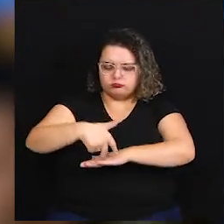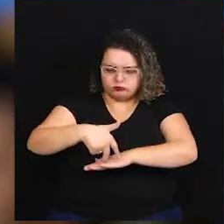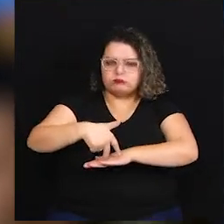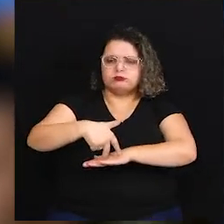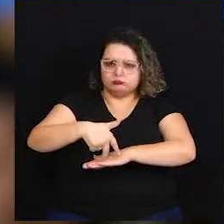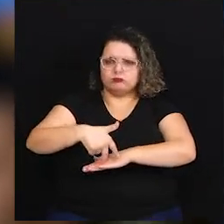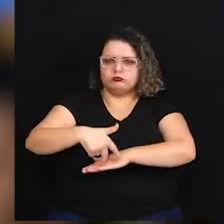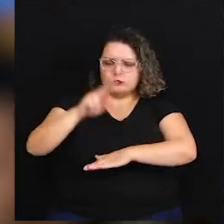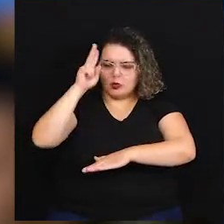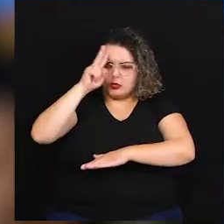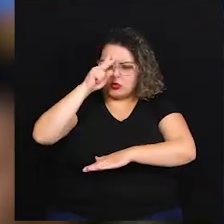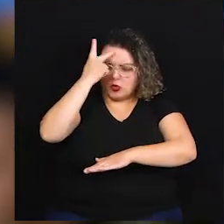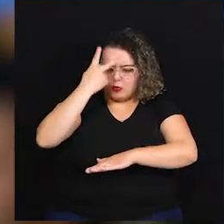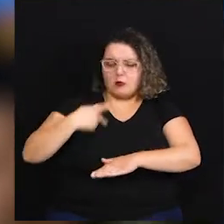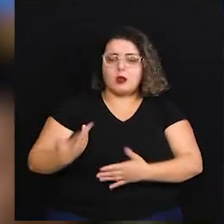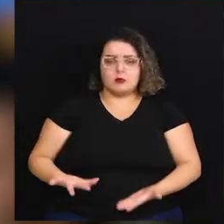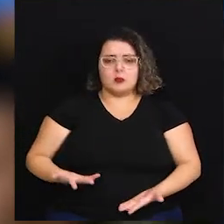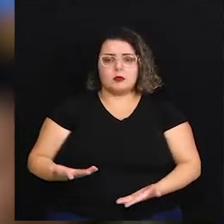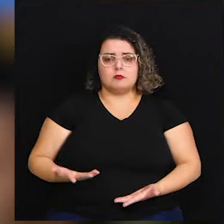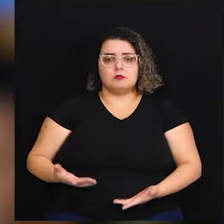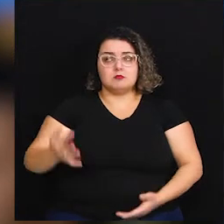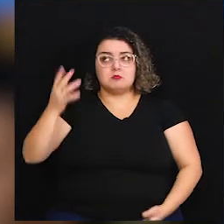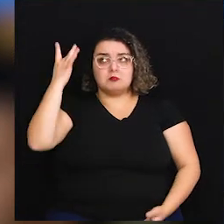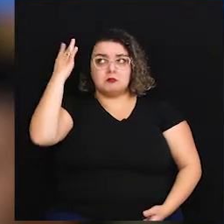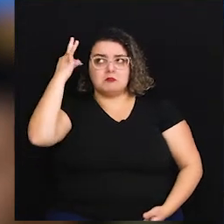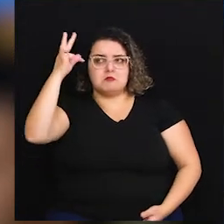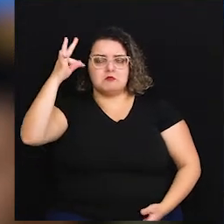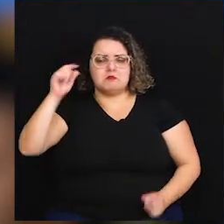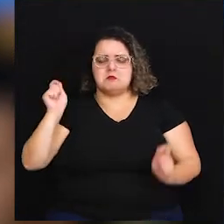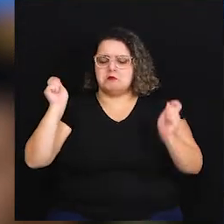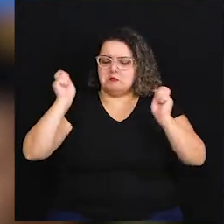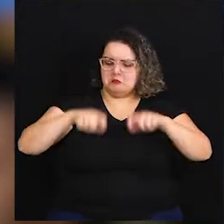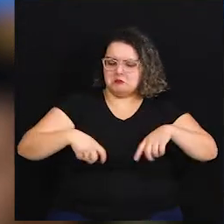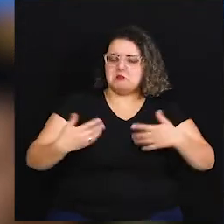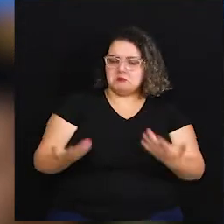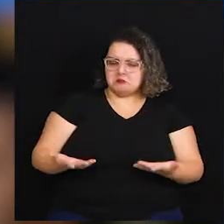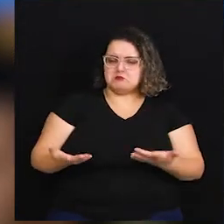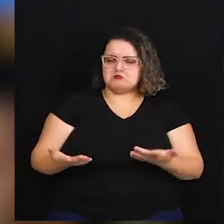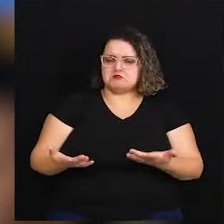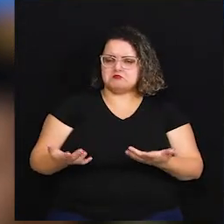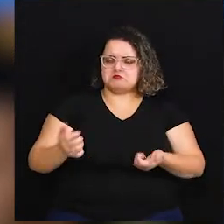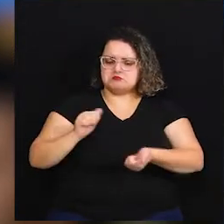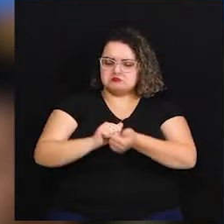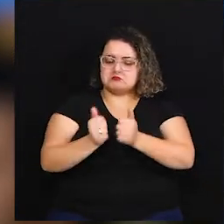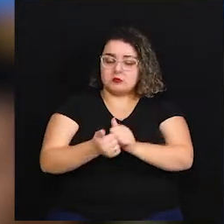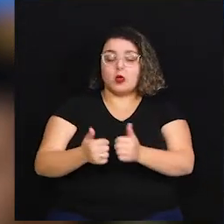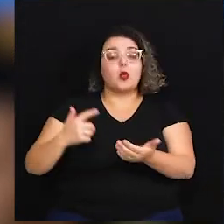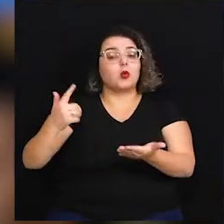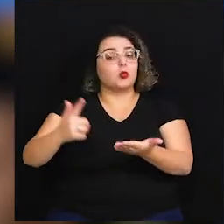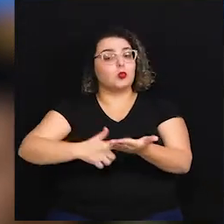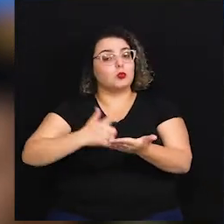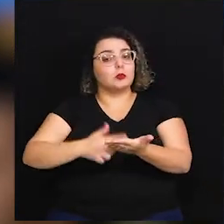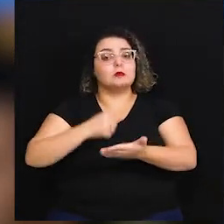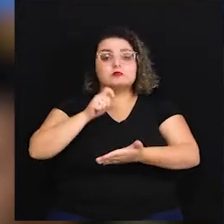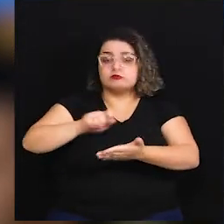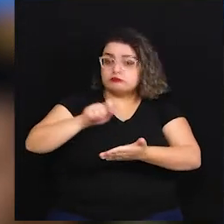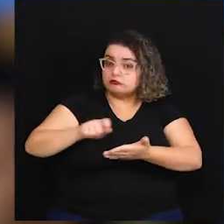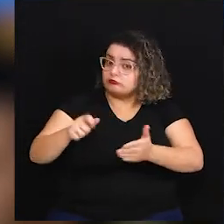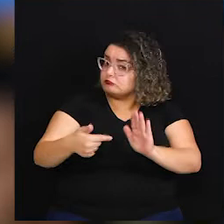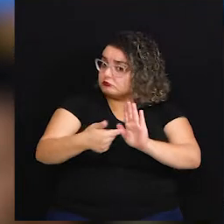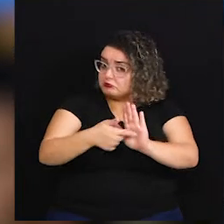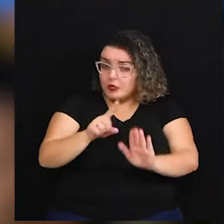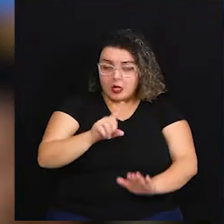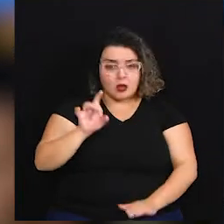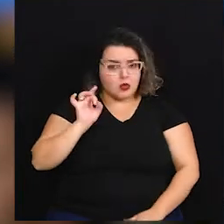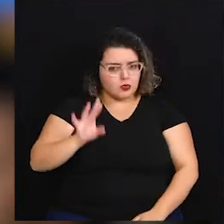como protagonistas de suas histórias e de suas teorias e de toda a potência que isso comporta. No livro, a autora demonstra